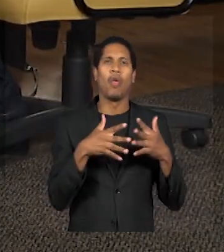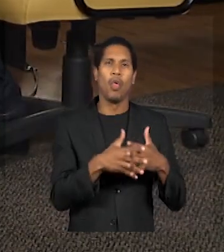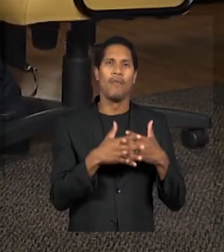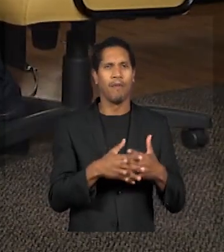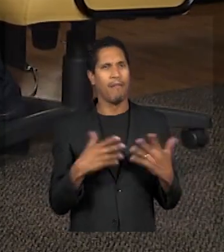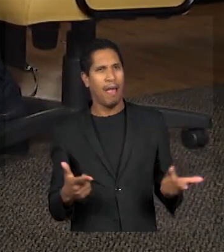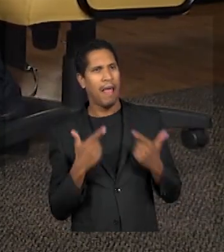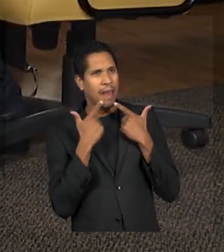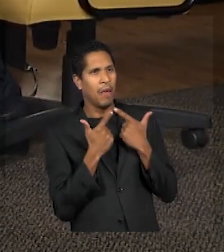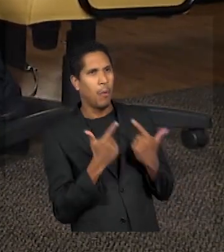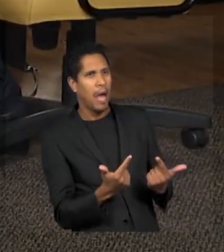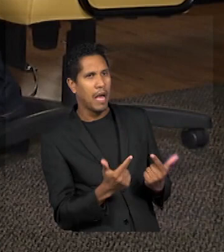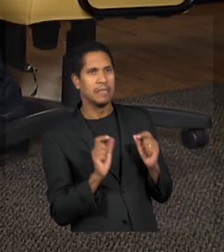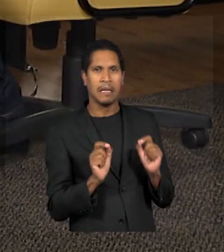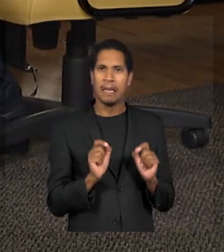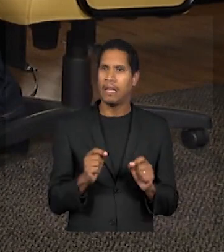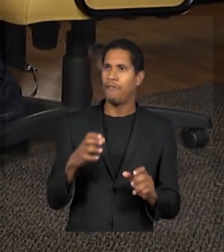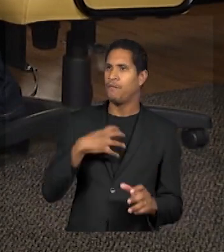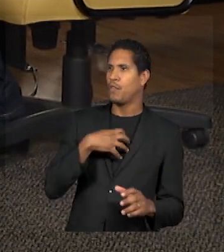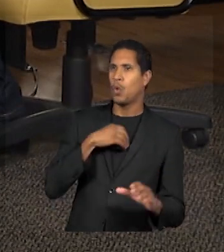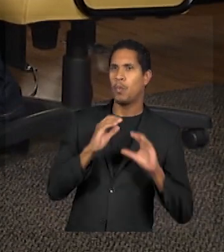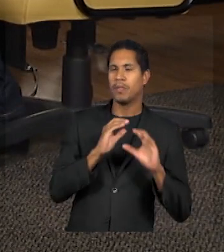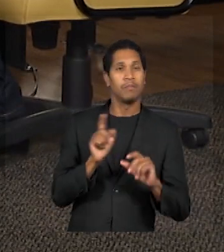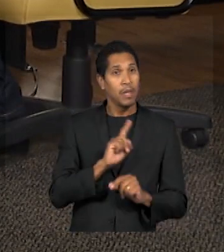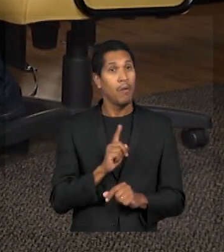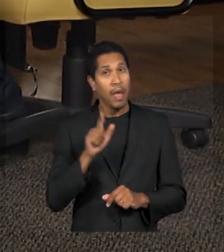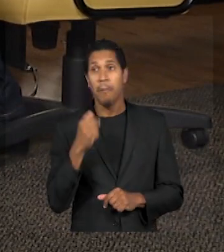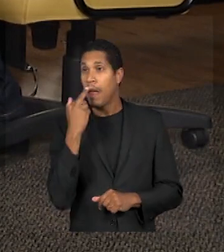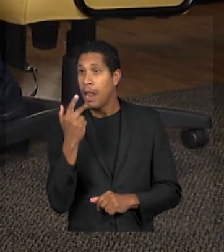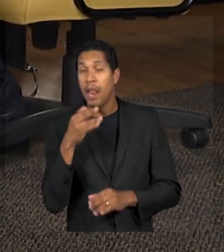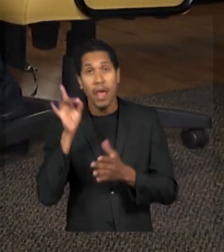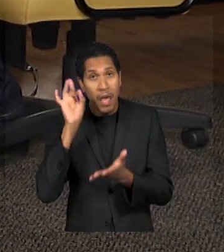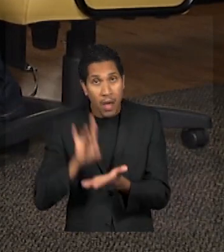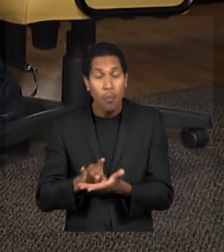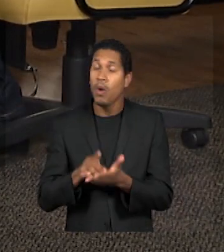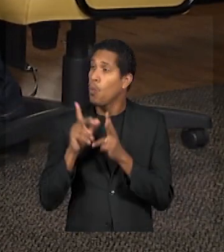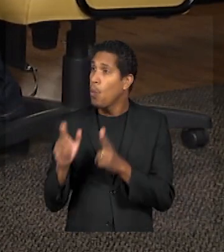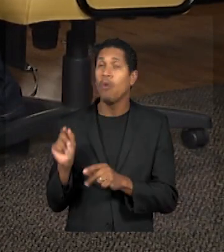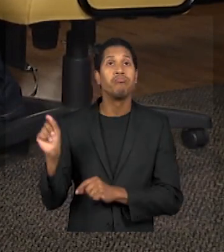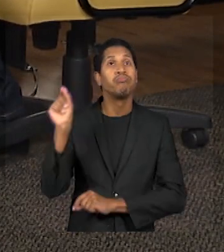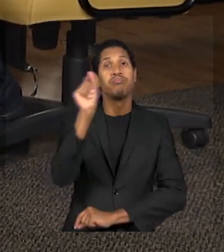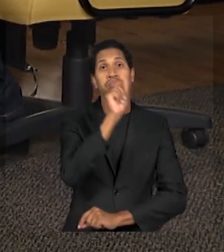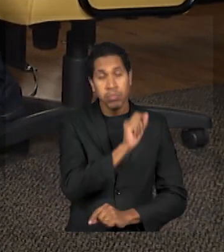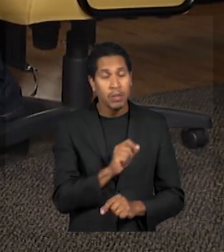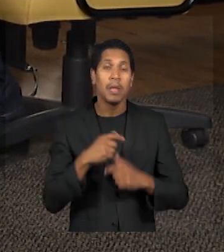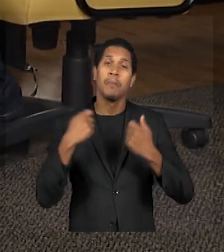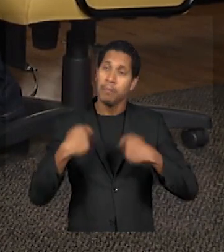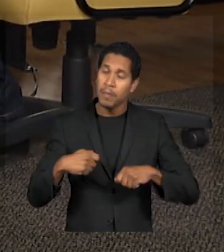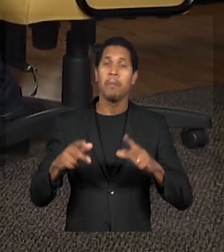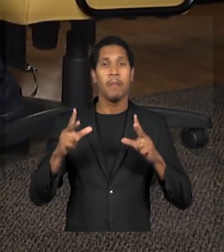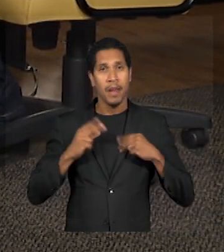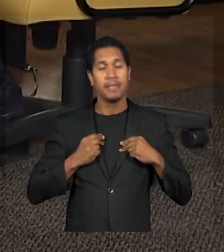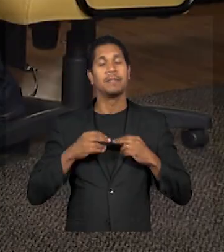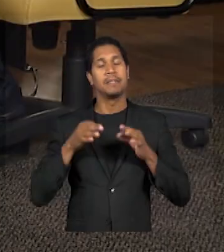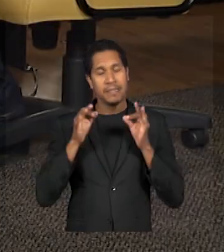é uma linguagem, é uma forma de comunicação? Não, é um idioma, como qualquer outro que merece ser